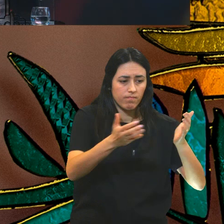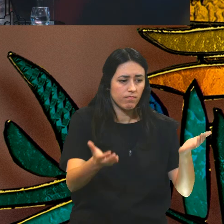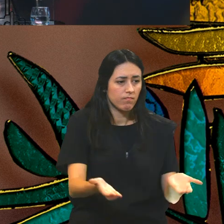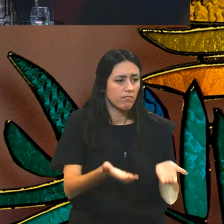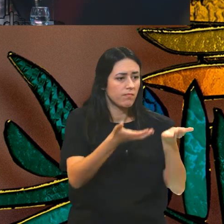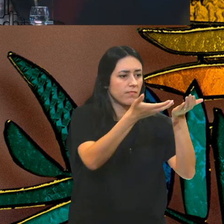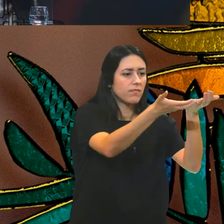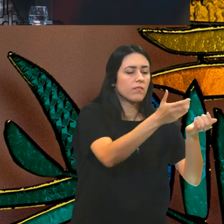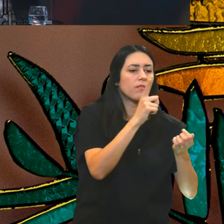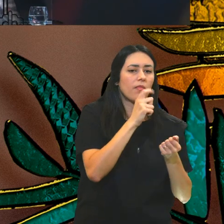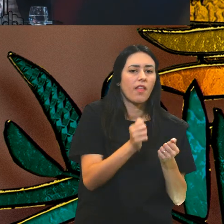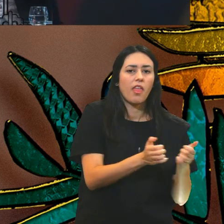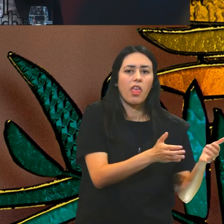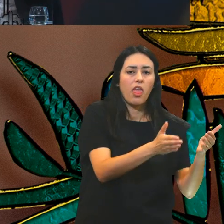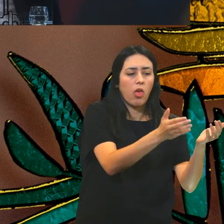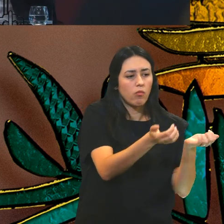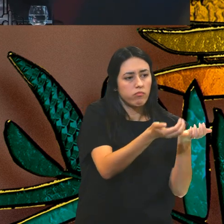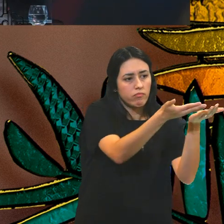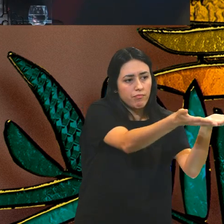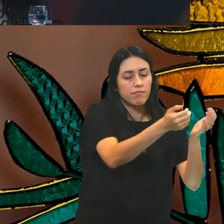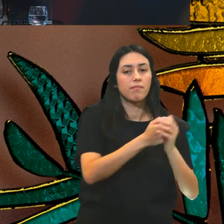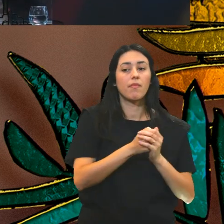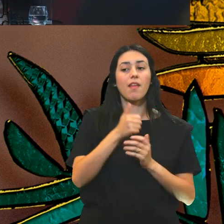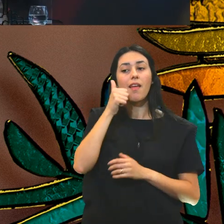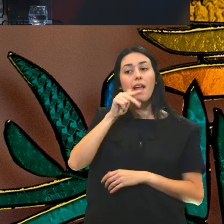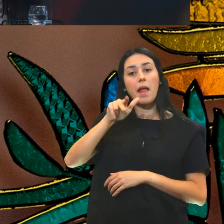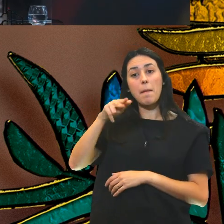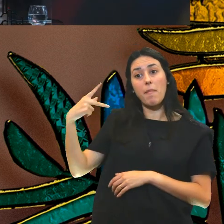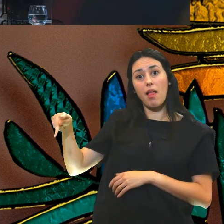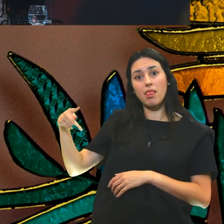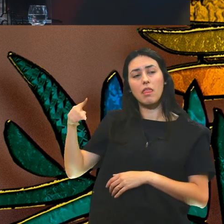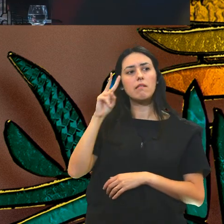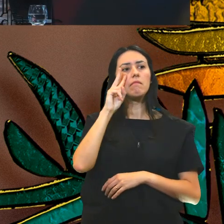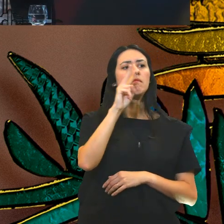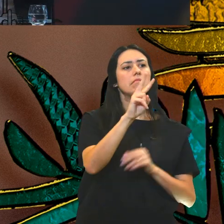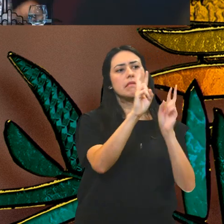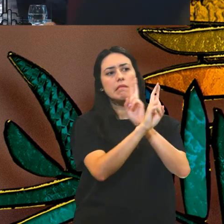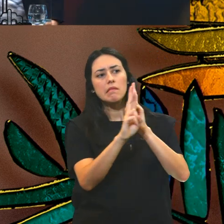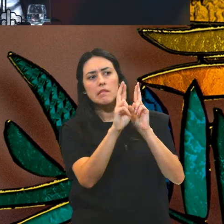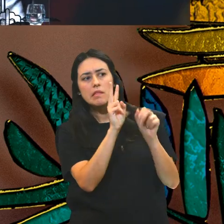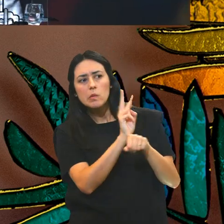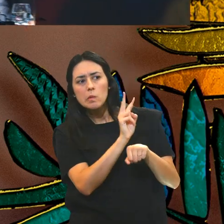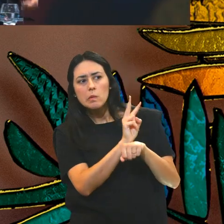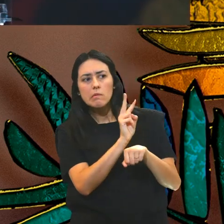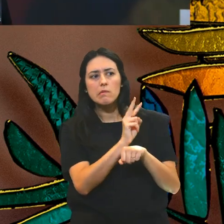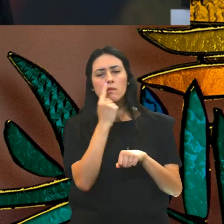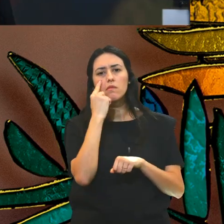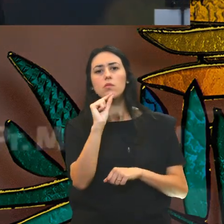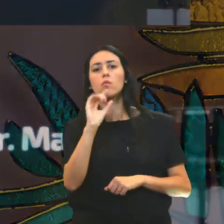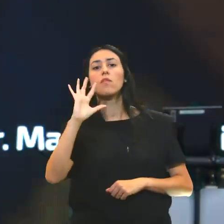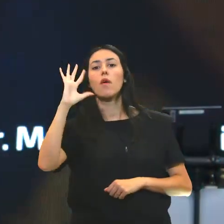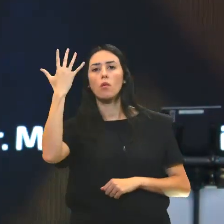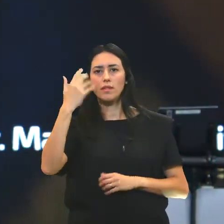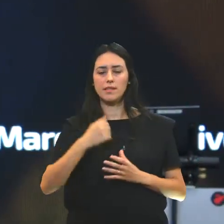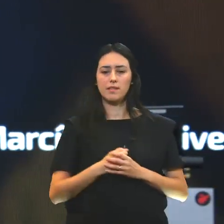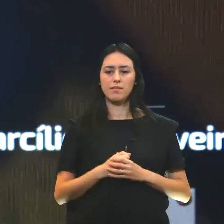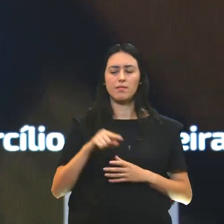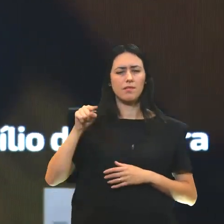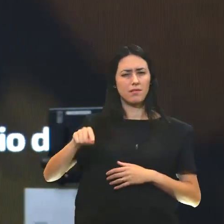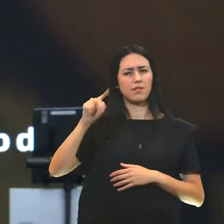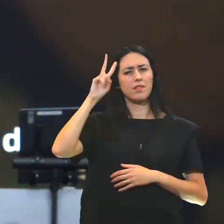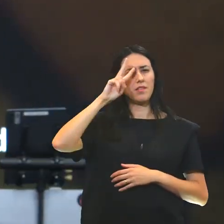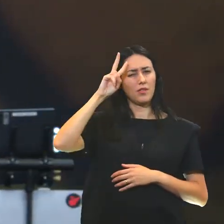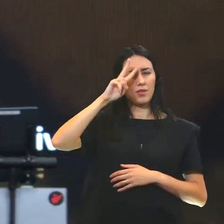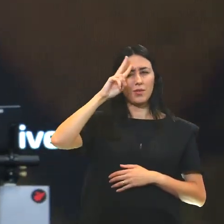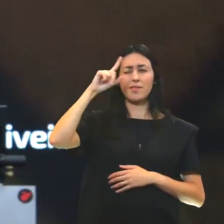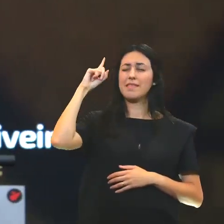rio. E a irmã do menino ficou de longe para ver o que ia acontecer com ele. Uau, essa parte da história é muito